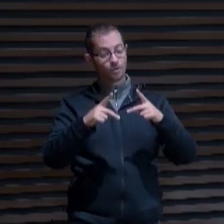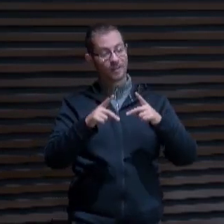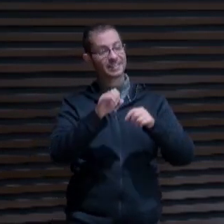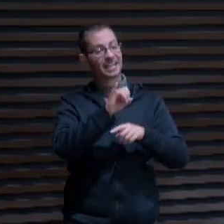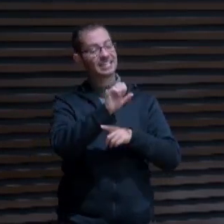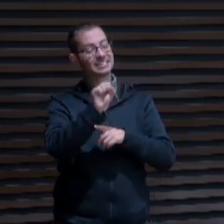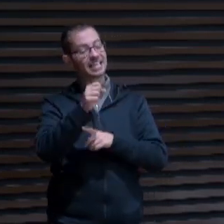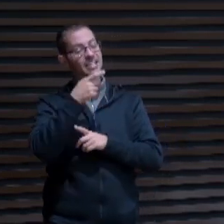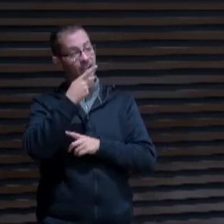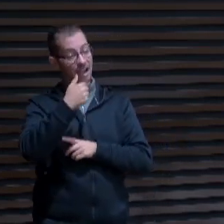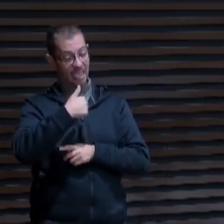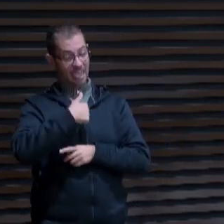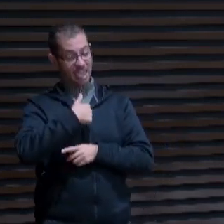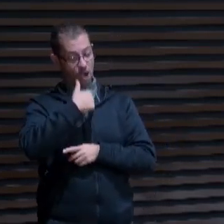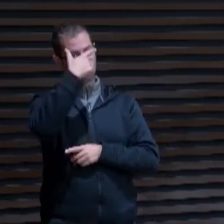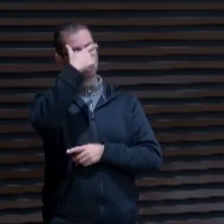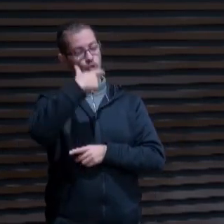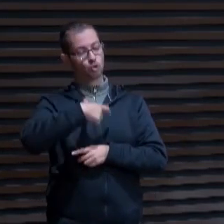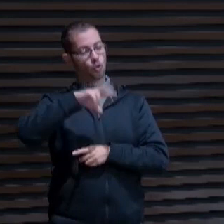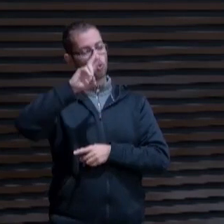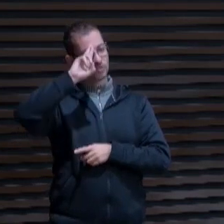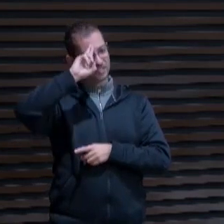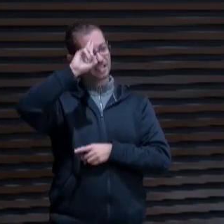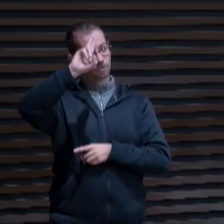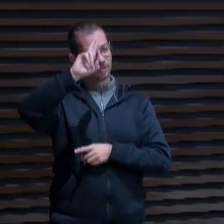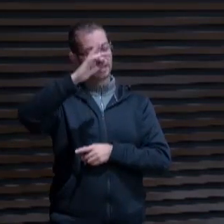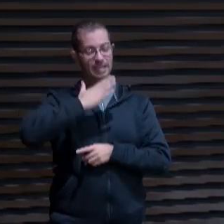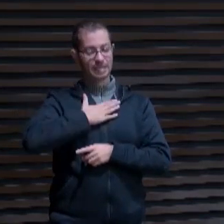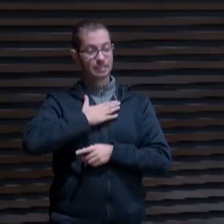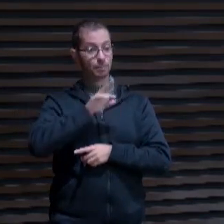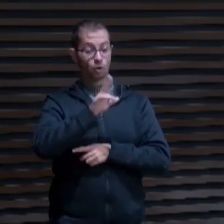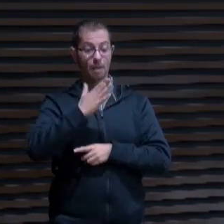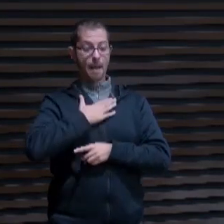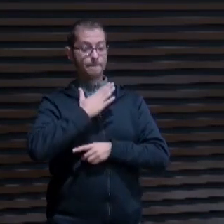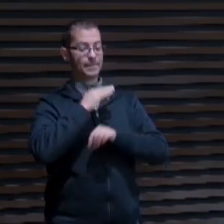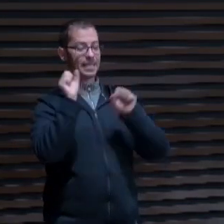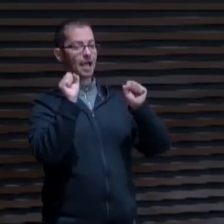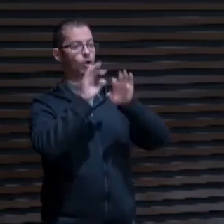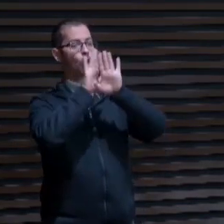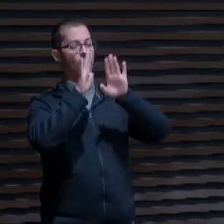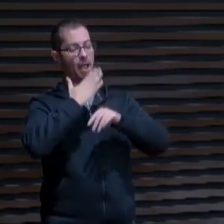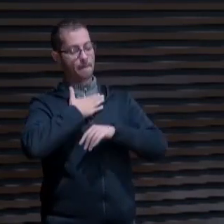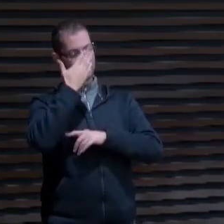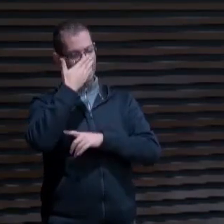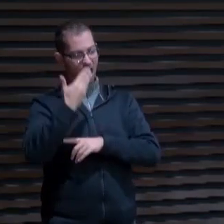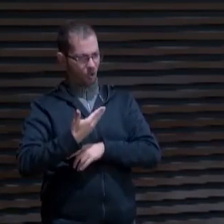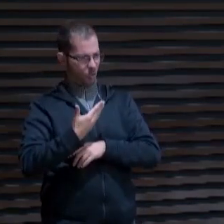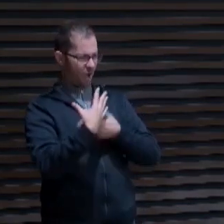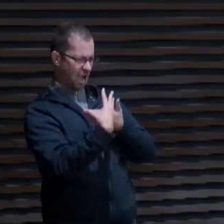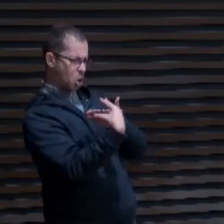é o meu nome. A minha glória, pois, não a darei a outrem, nem a minha honra às imagens de